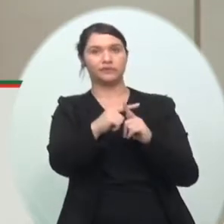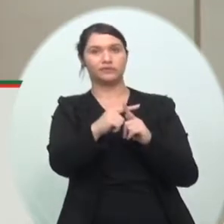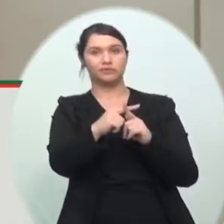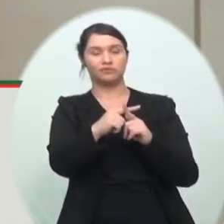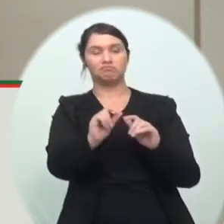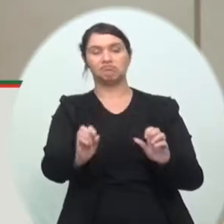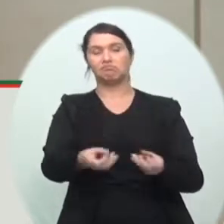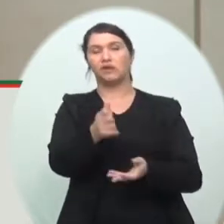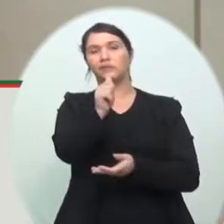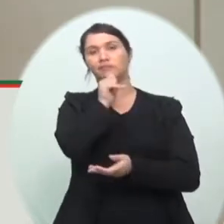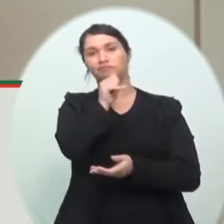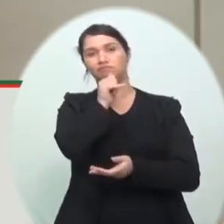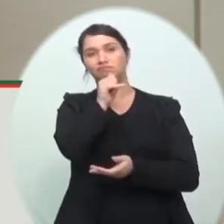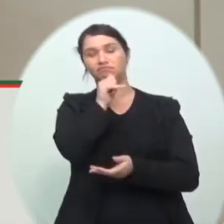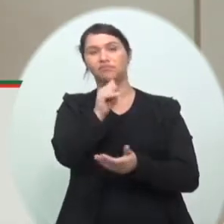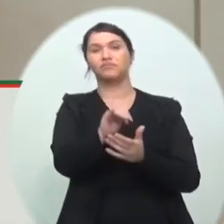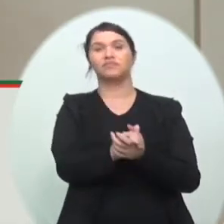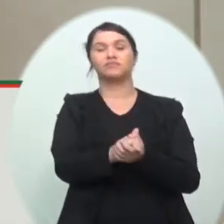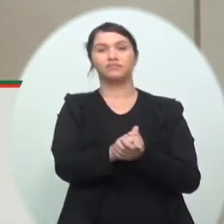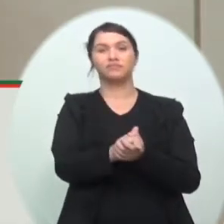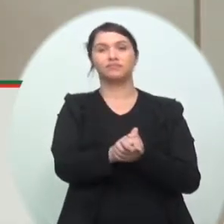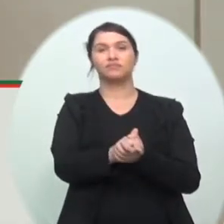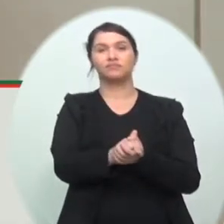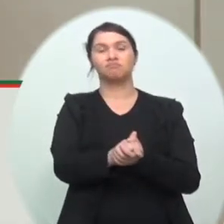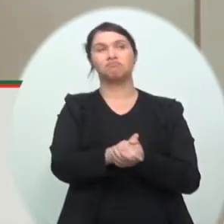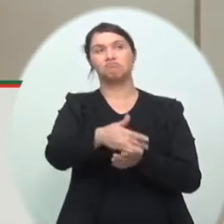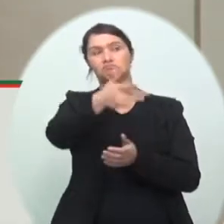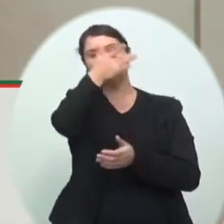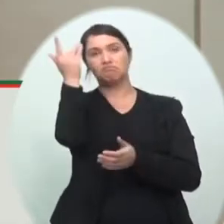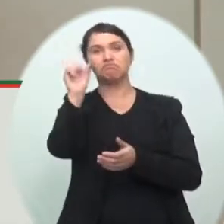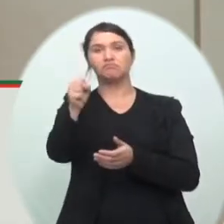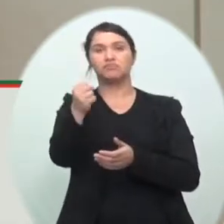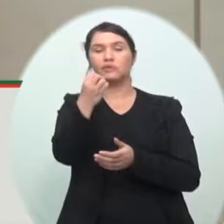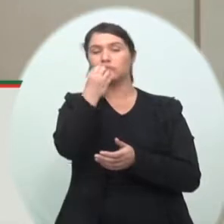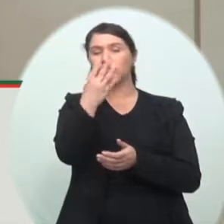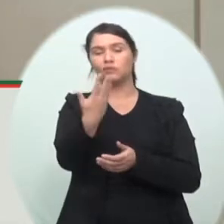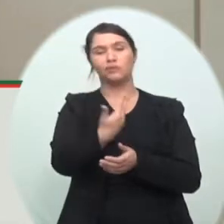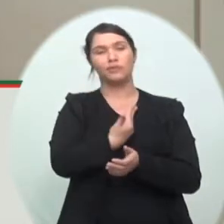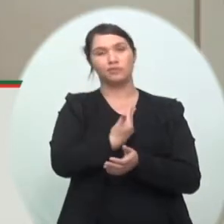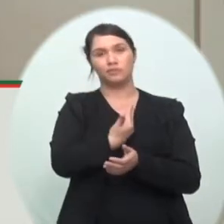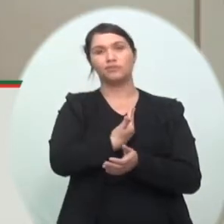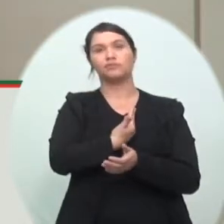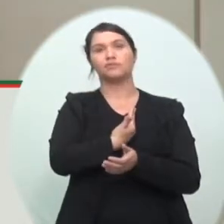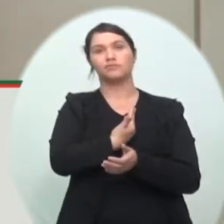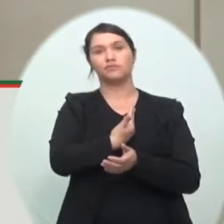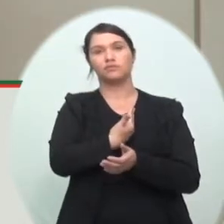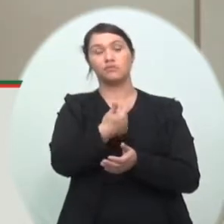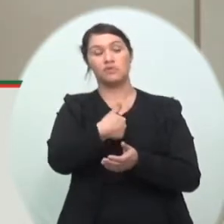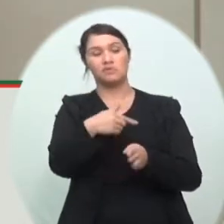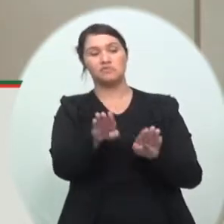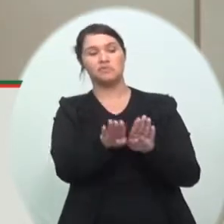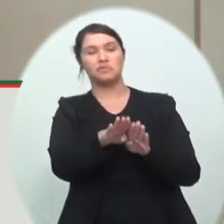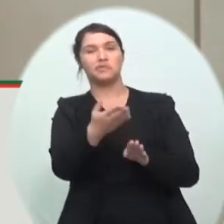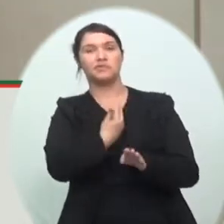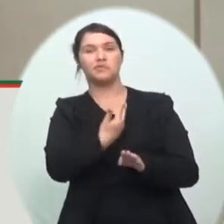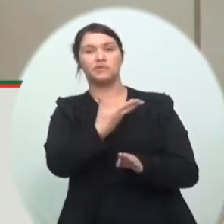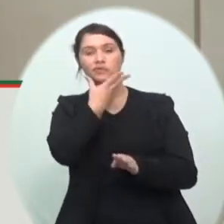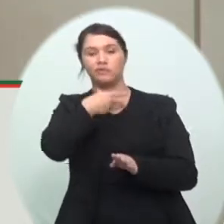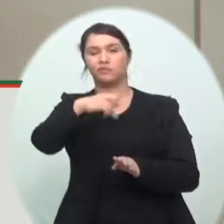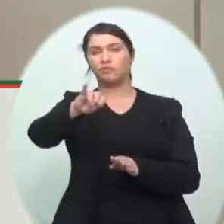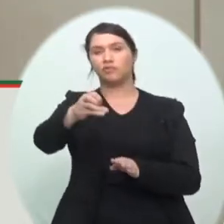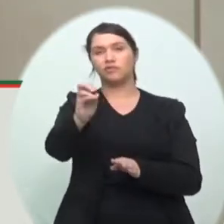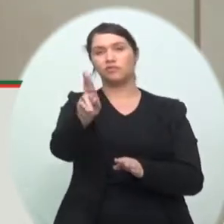então, parabéns. Que bom que nós tivemos um amigo, fomos amigos do Sr. Jorge. O Sr. Jorge que